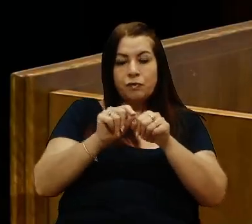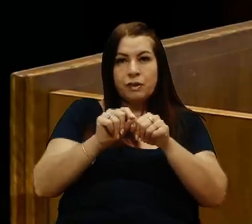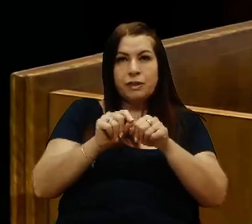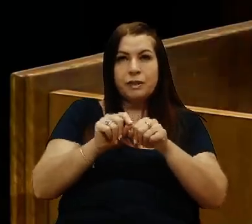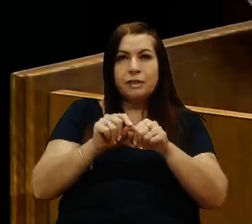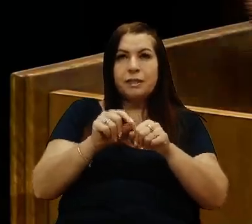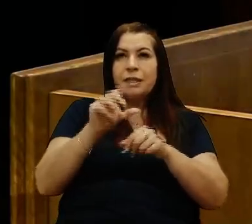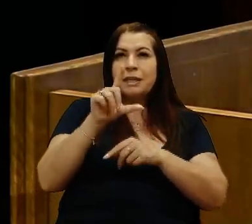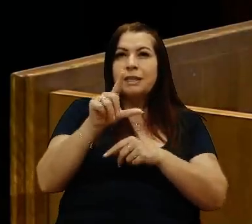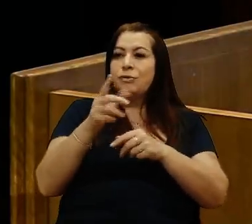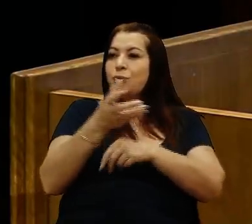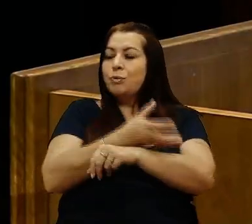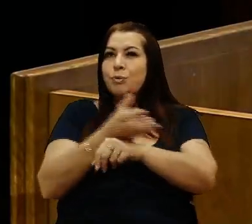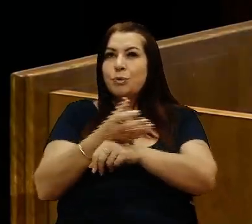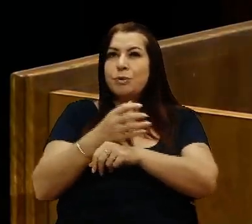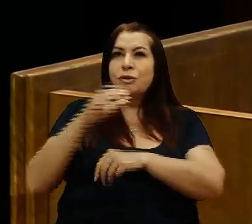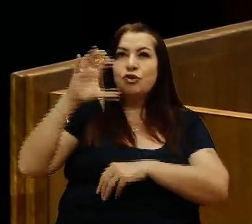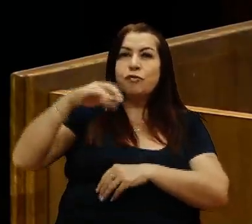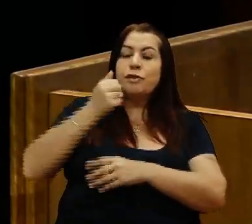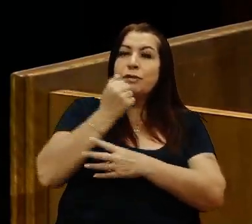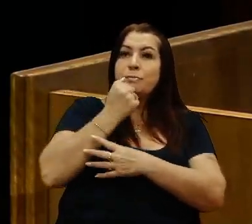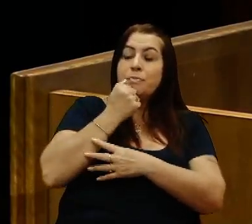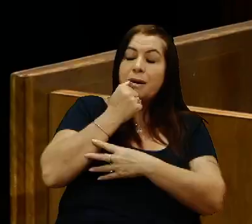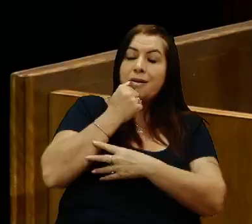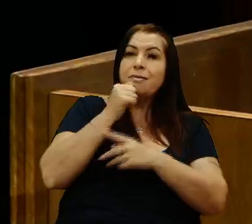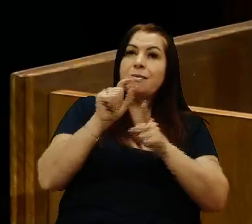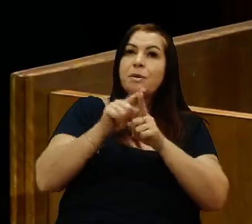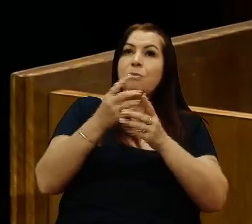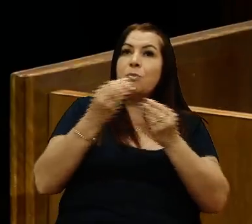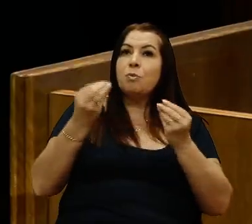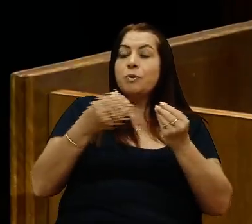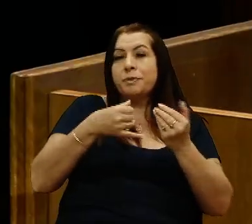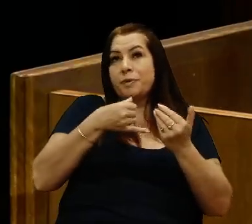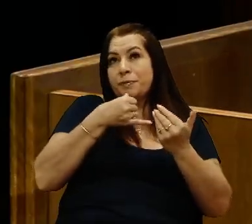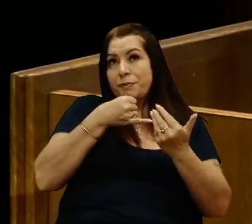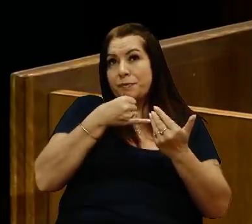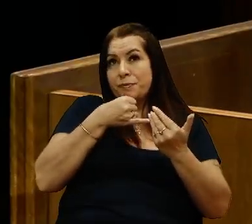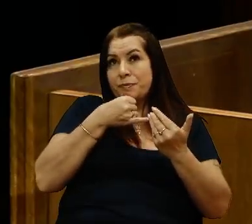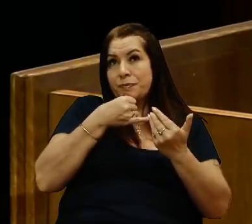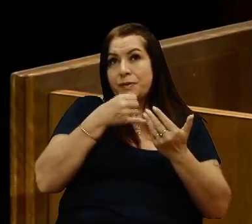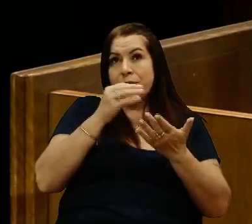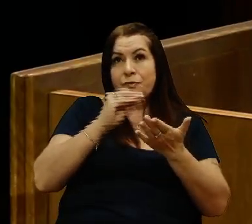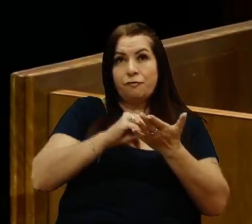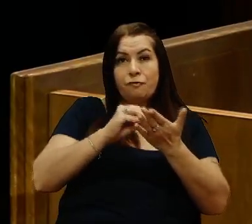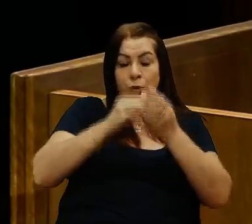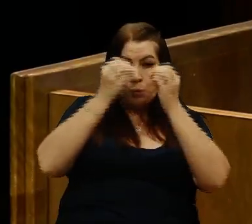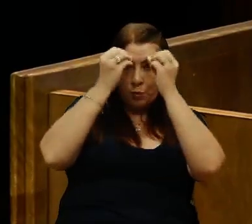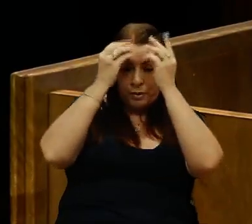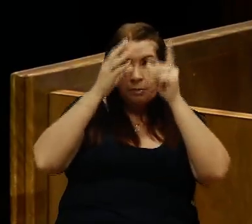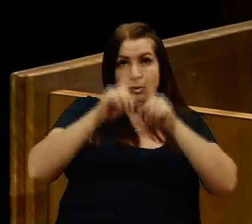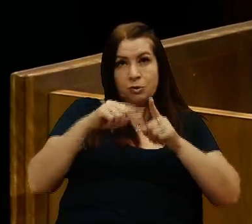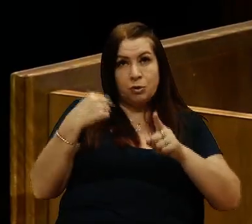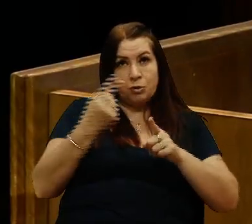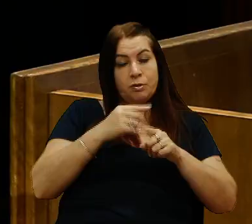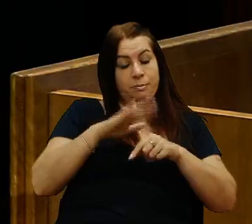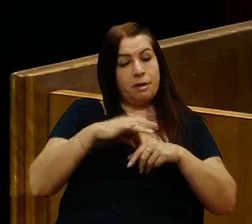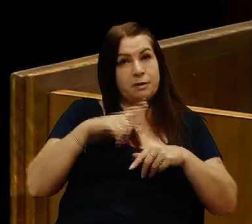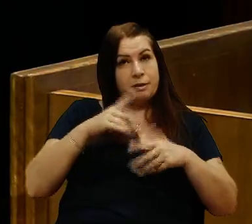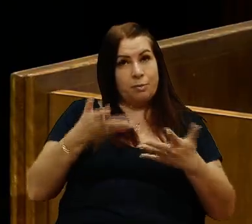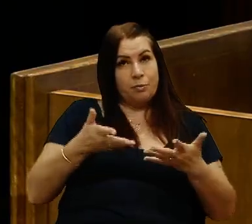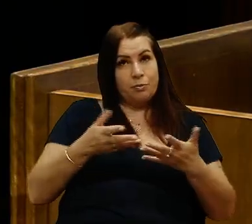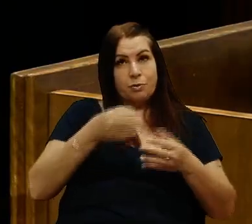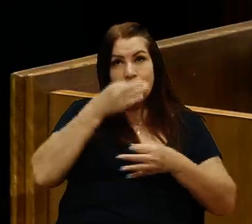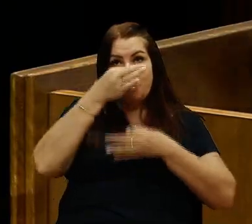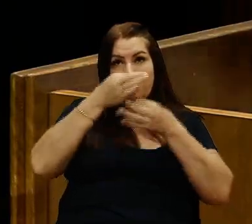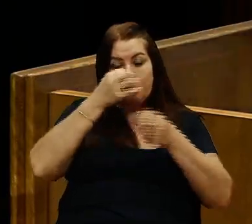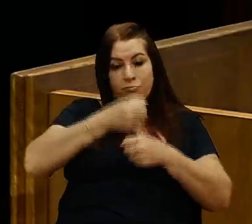do granizo, muita gente, com infelizmente falta de conhecimento, que é o que nós mais temos hoje nos comentários,